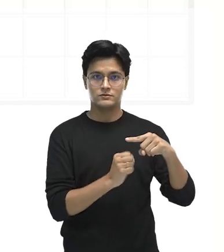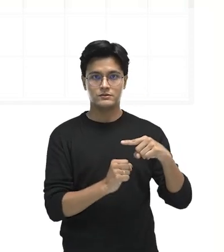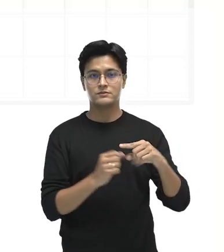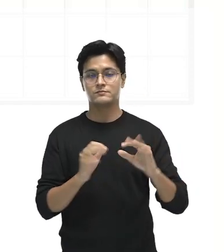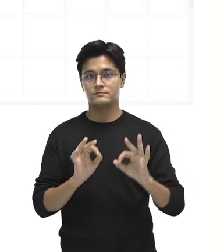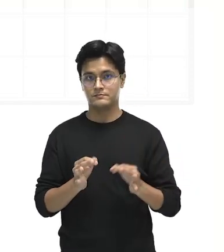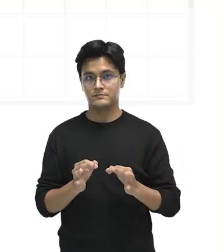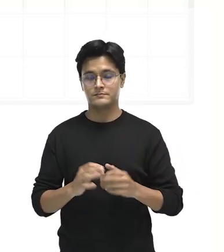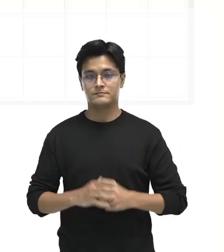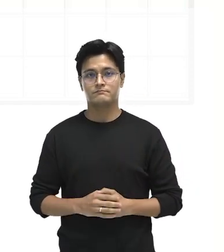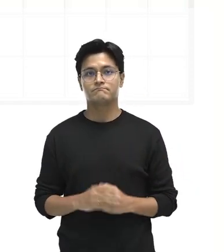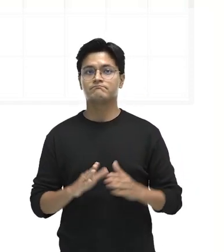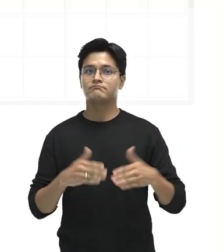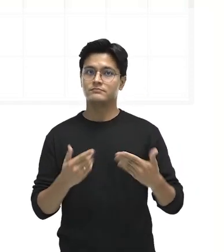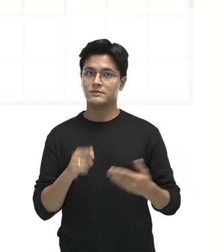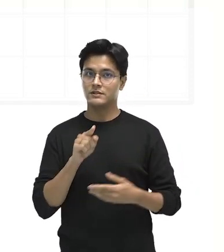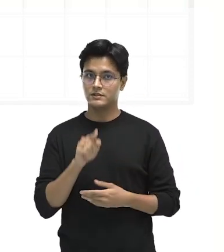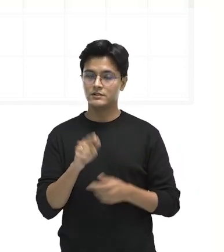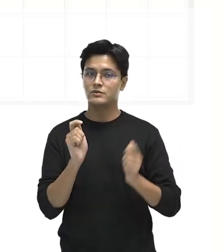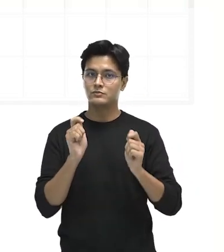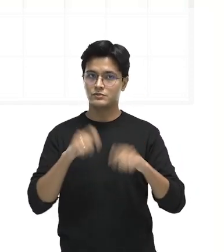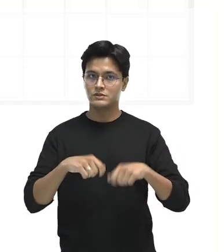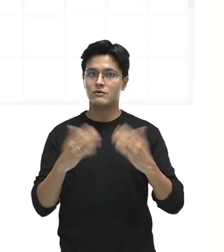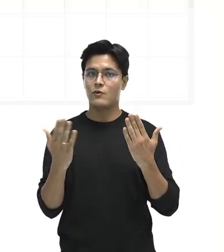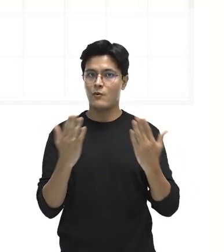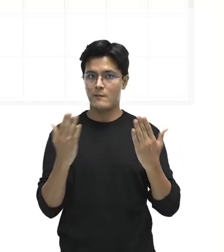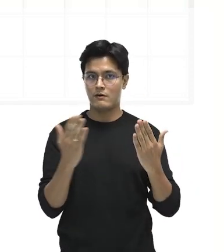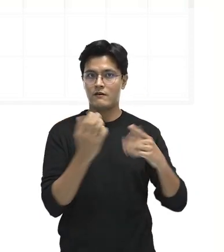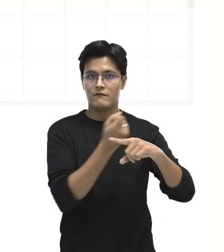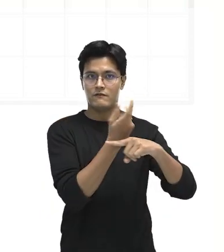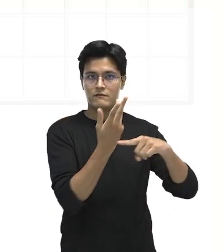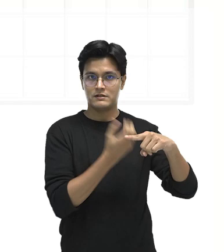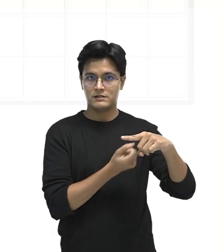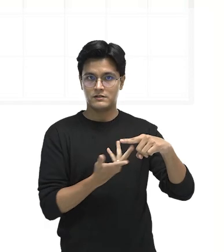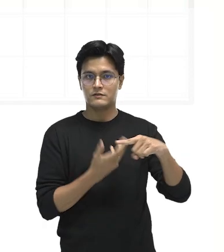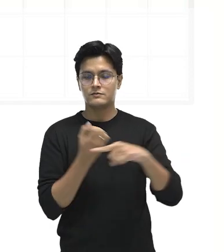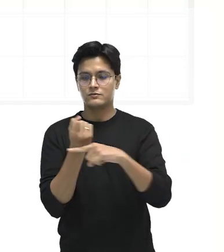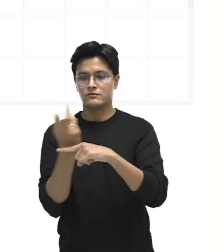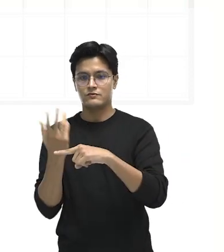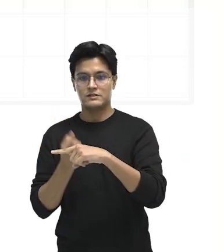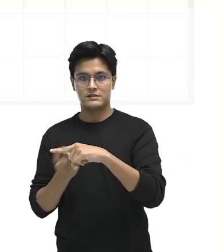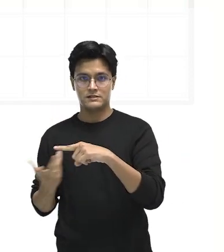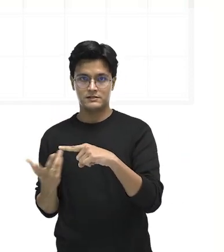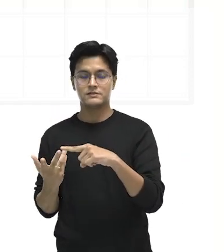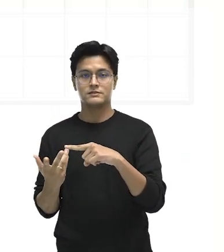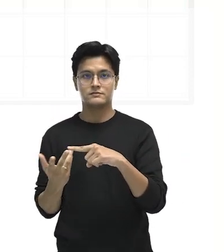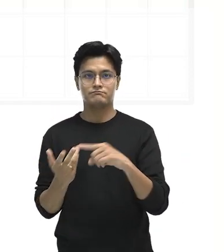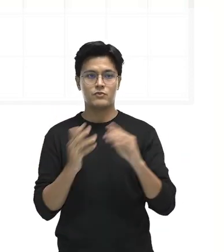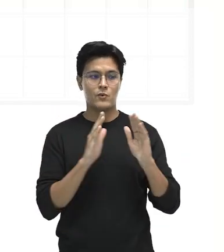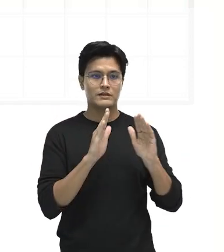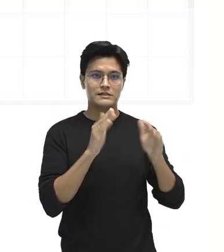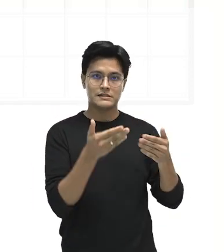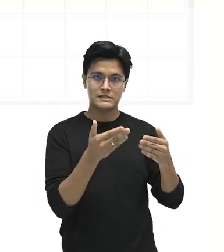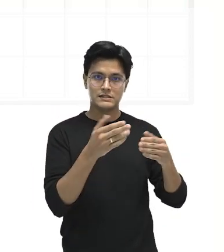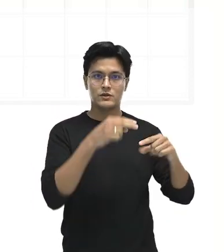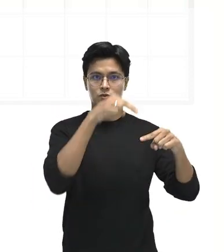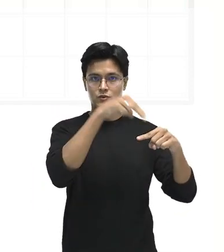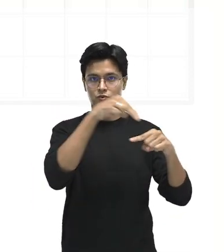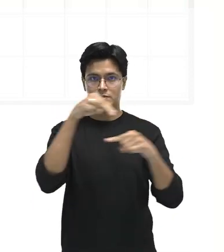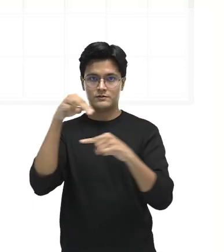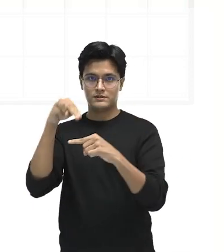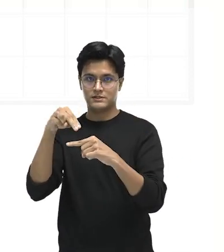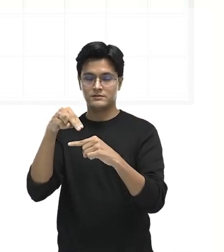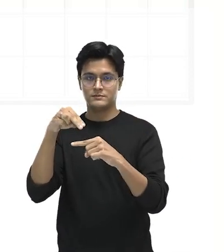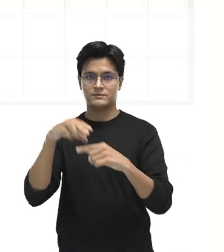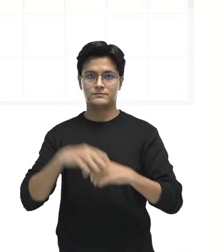certo? Então é dessa maneira que você vai comparar duas frações, olhando o número de cima. 2 sobre 5,